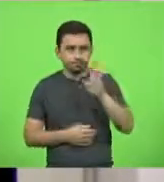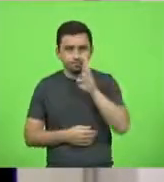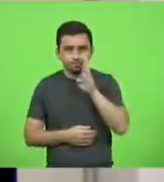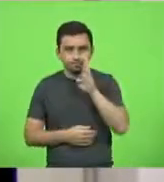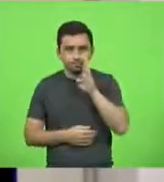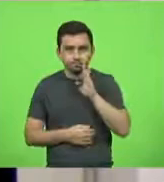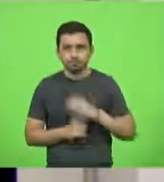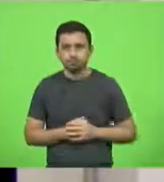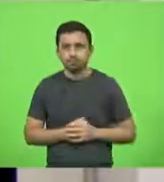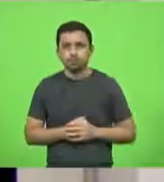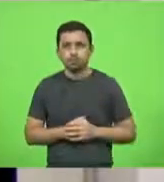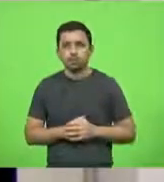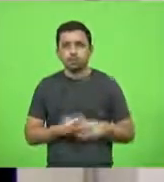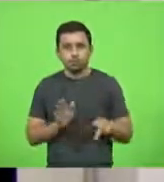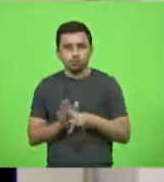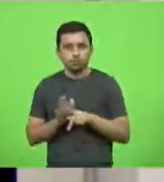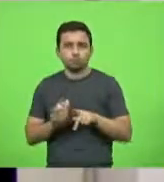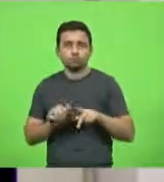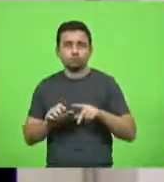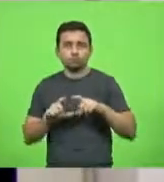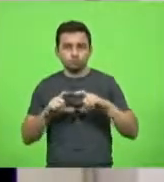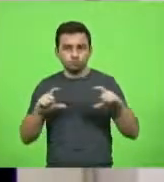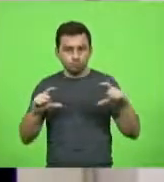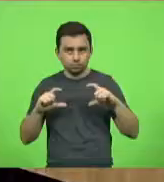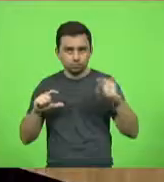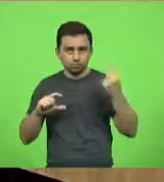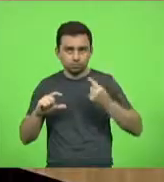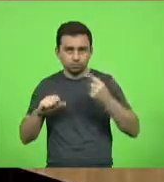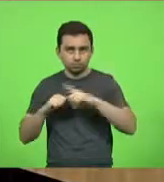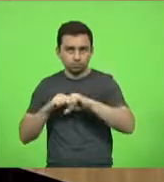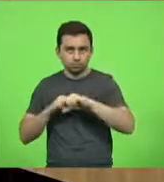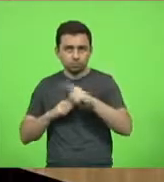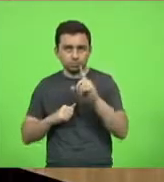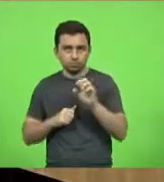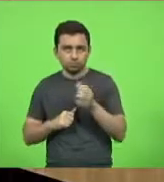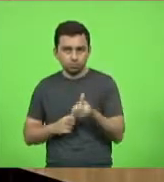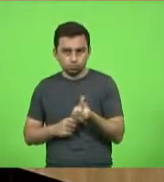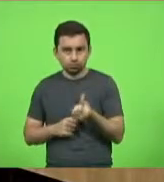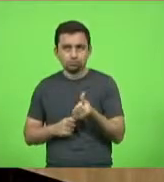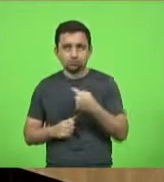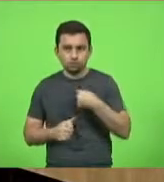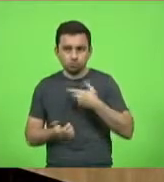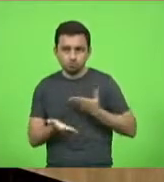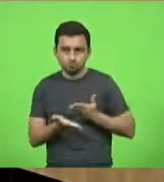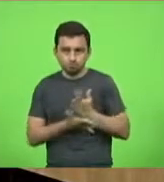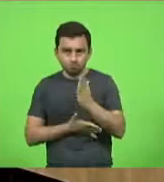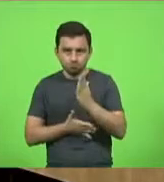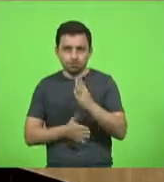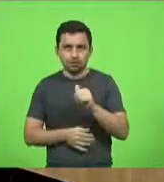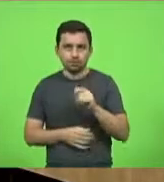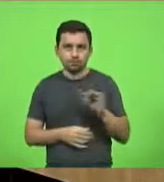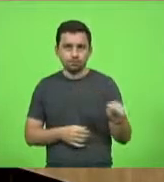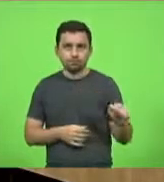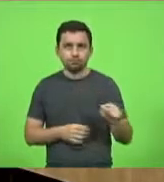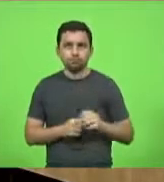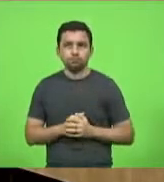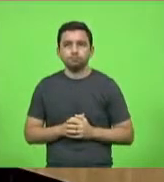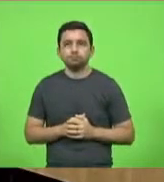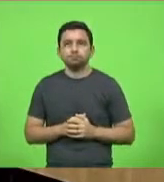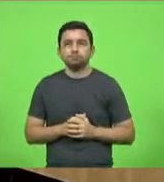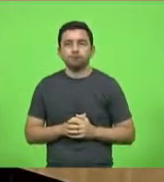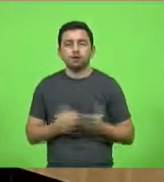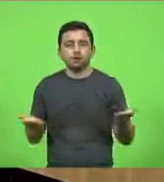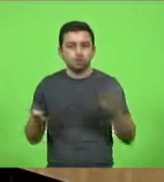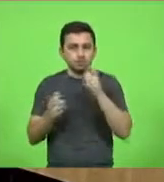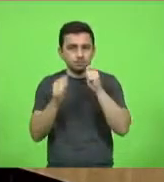com o parágrafo 1º do artigo 106 do Regimento Interno, dou a ata por aprovada. Solicito a assessoria que proceda à